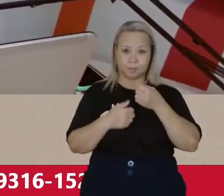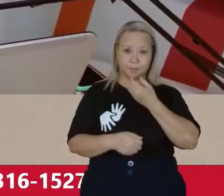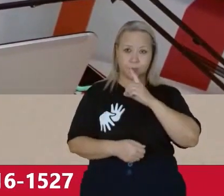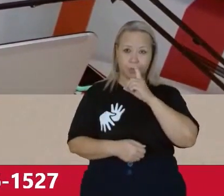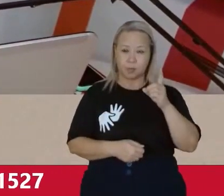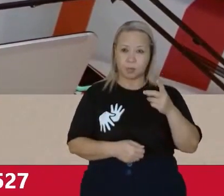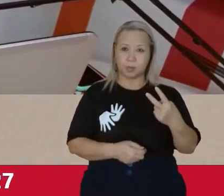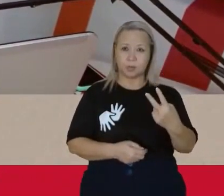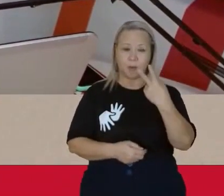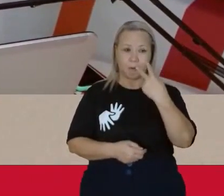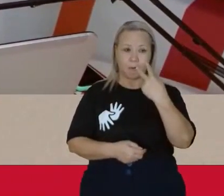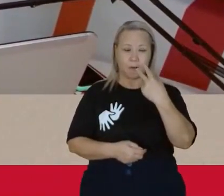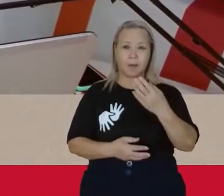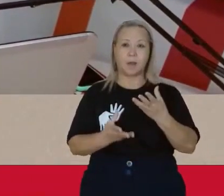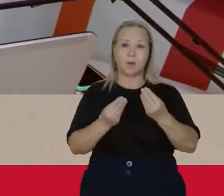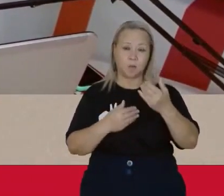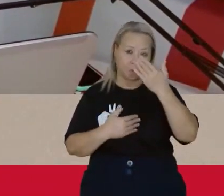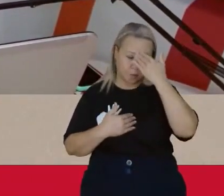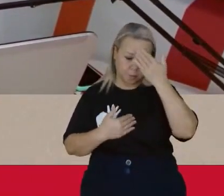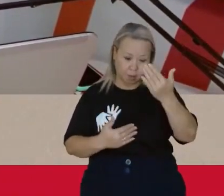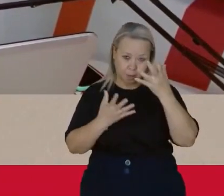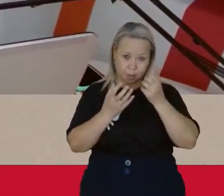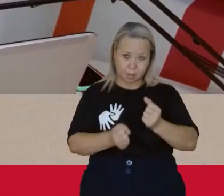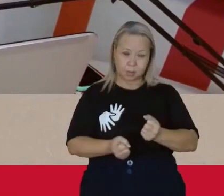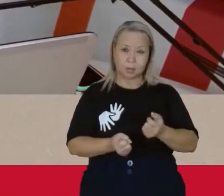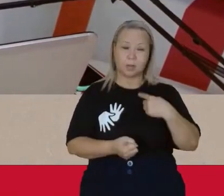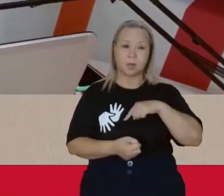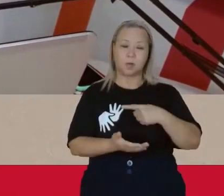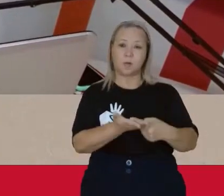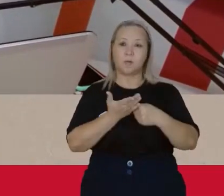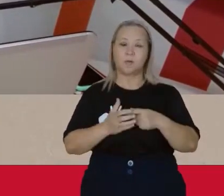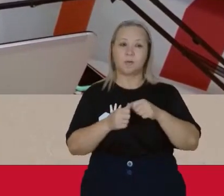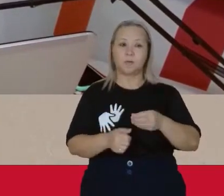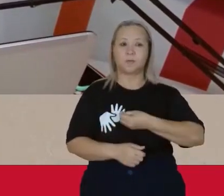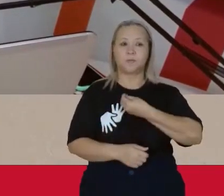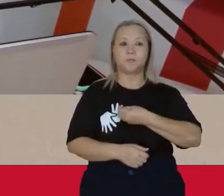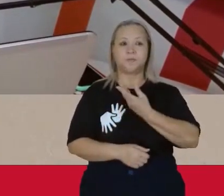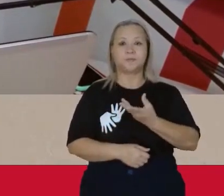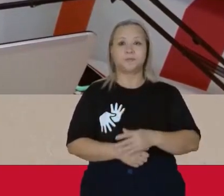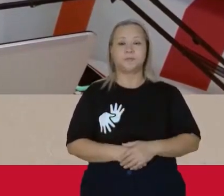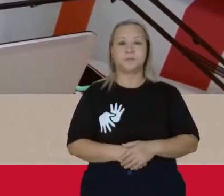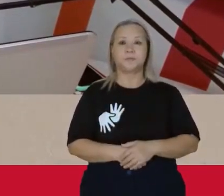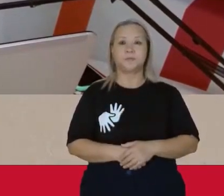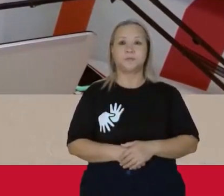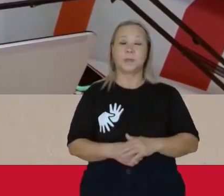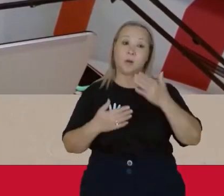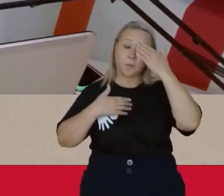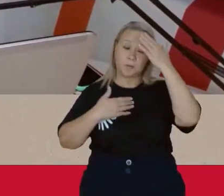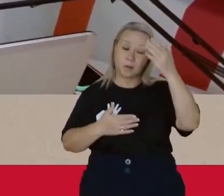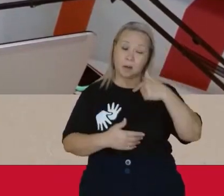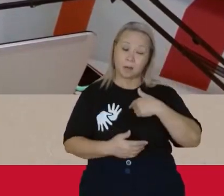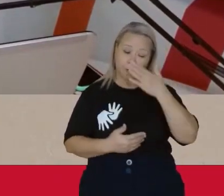me ouve? Muito obrigada por ter aceito o nosso convite, por estar aqui hoje com a gente. Muito obrigado, eu que